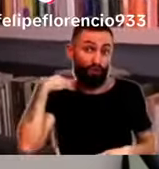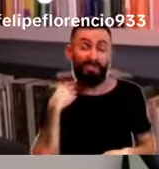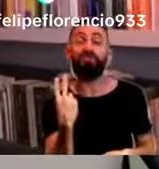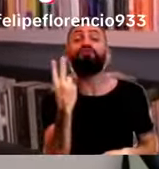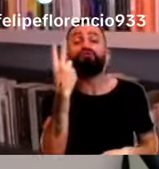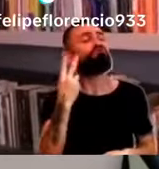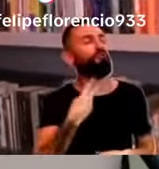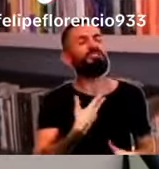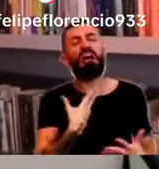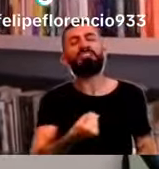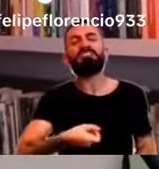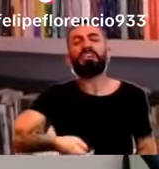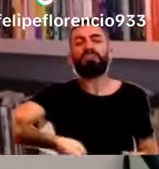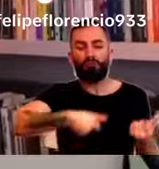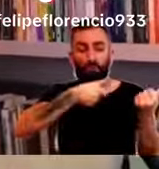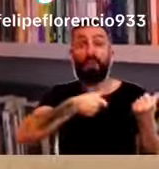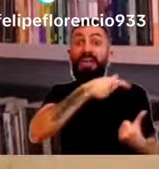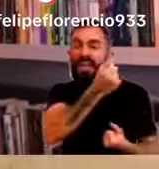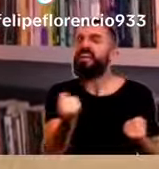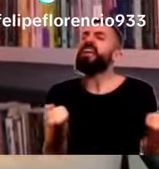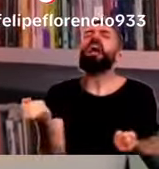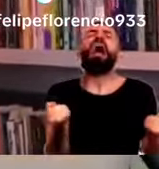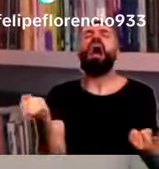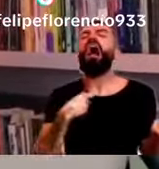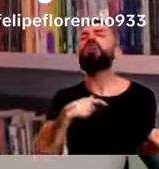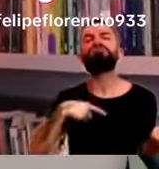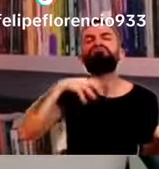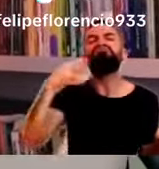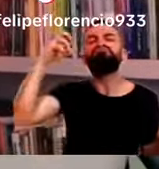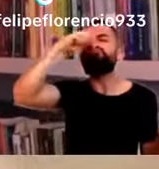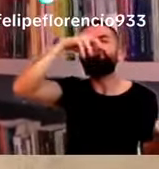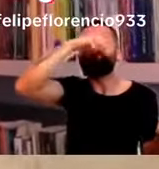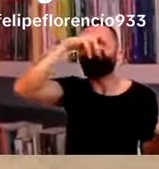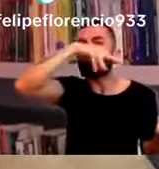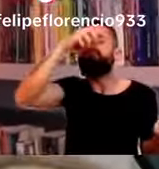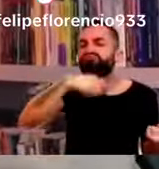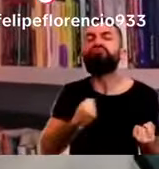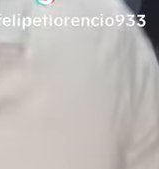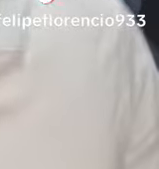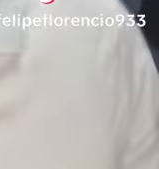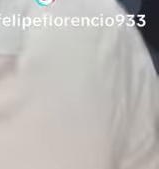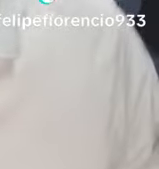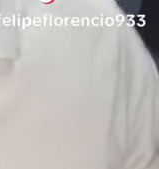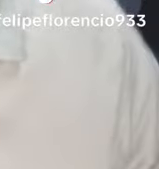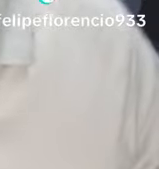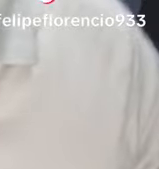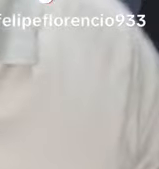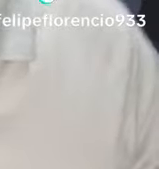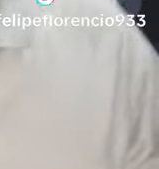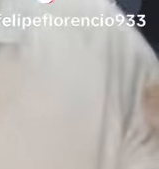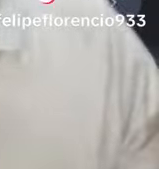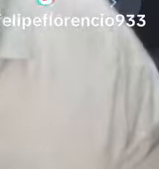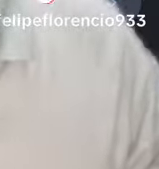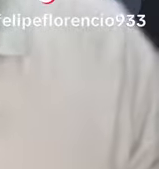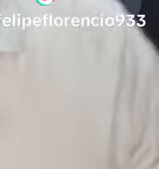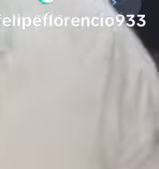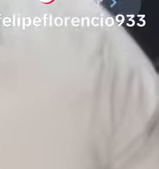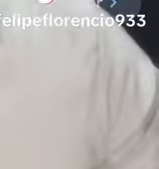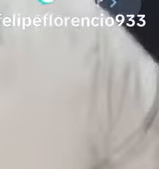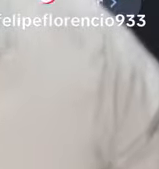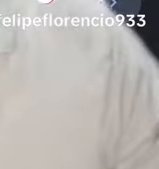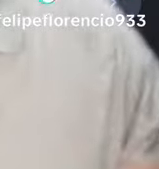Depois de atropelar e matar o Wanderson Pereira dos Santos na periferia do Rio. E aí, o que você me diz? Concorda